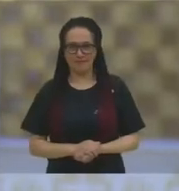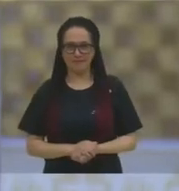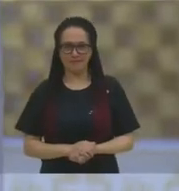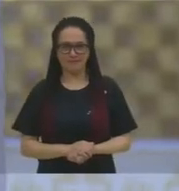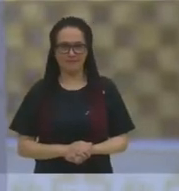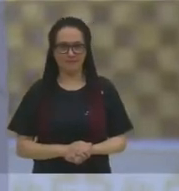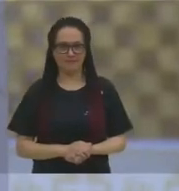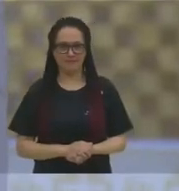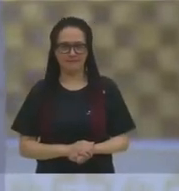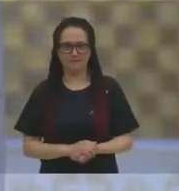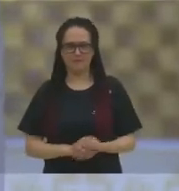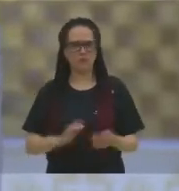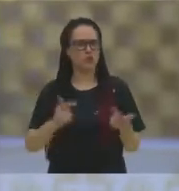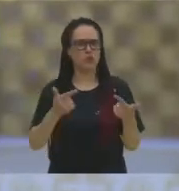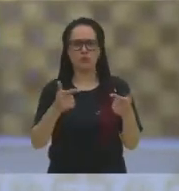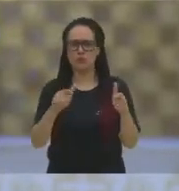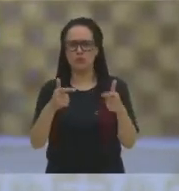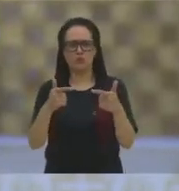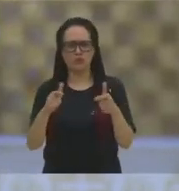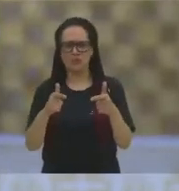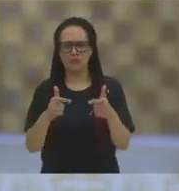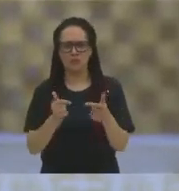Não temo mais o mar, barquinho.